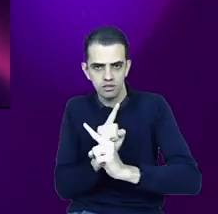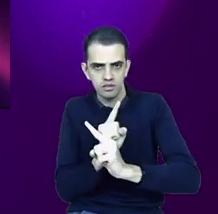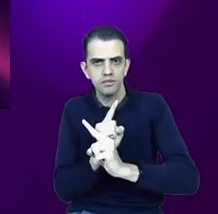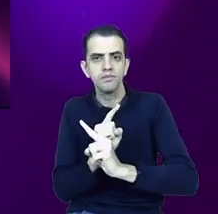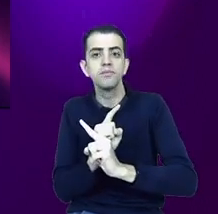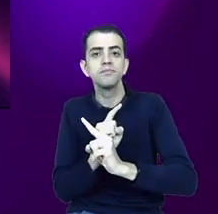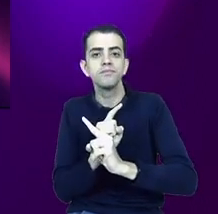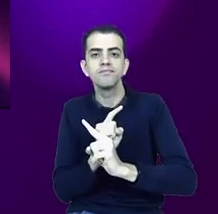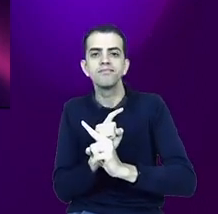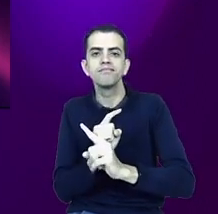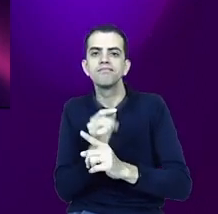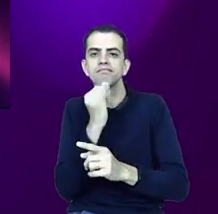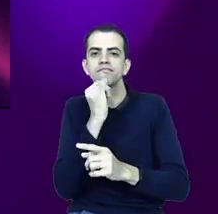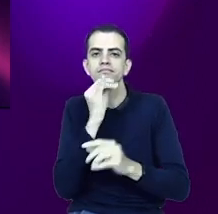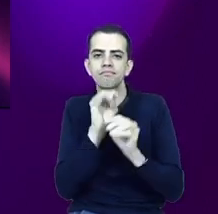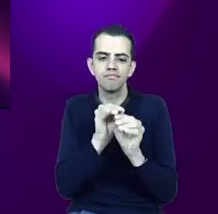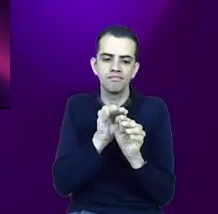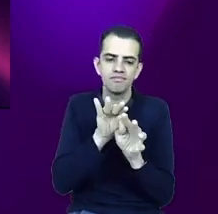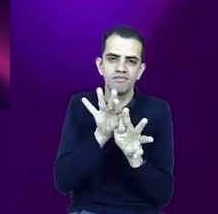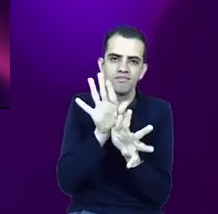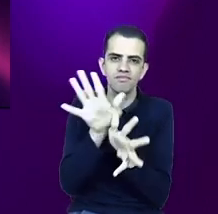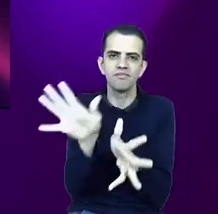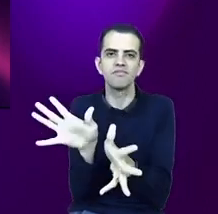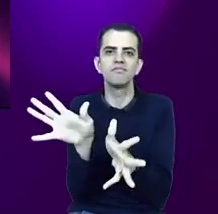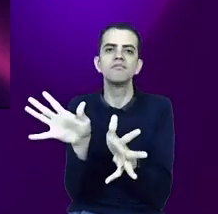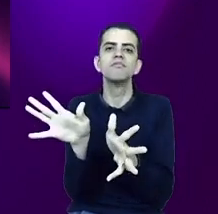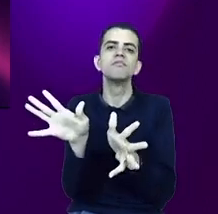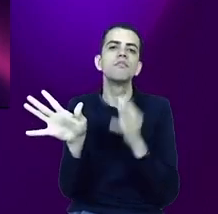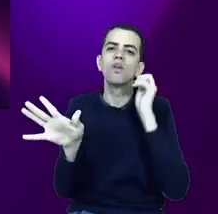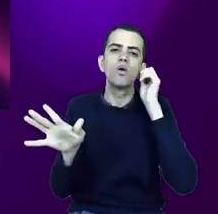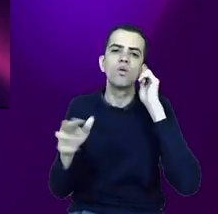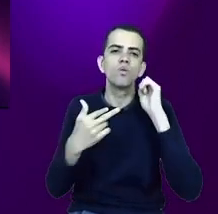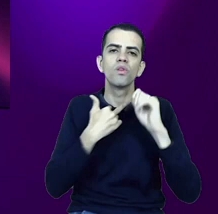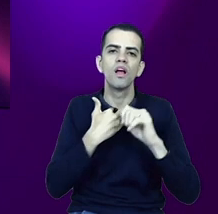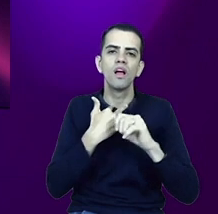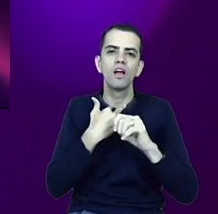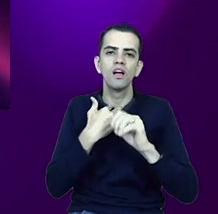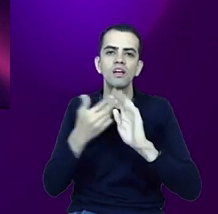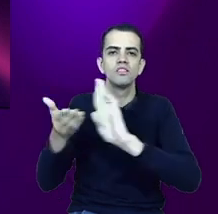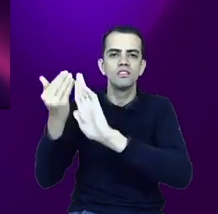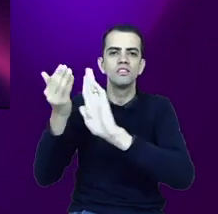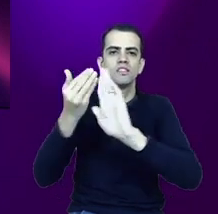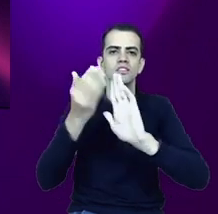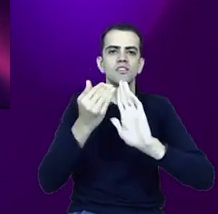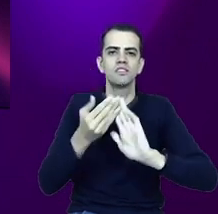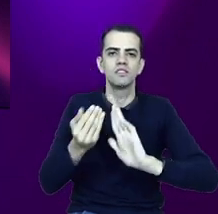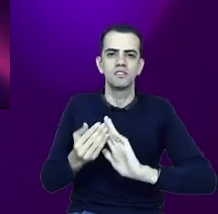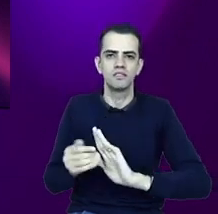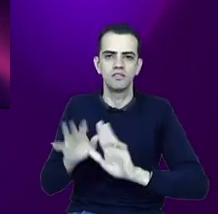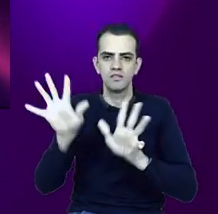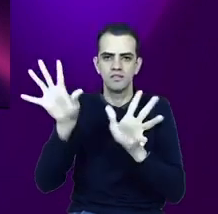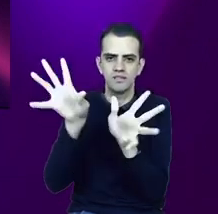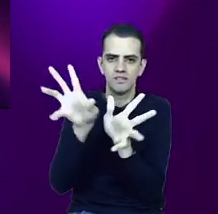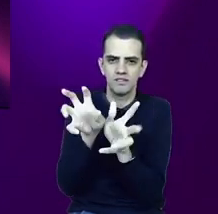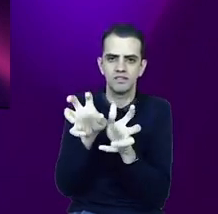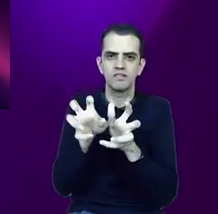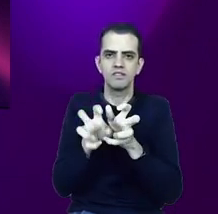exclusivamente uma área de pouca anaplasia do tumor para o anátomo patológico. Provavelmente o grau histológico